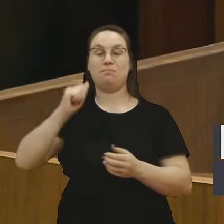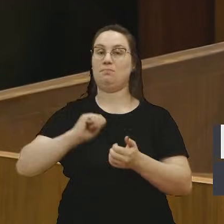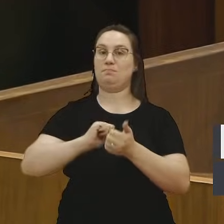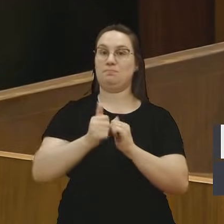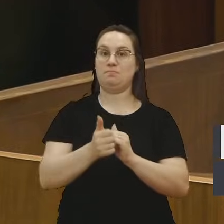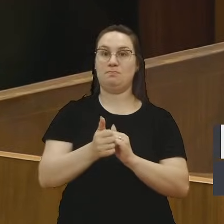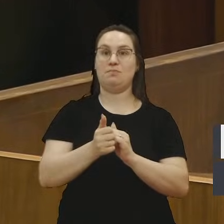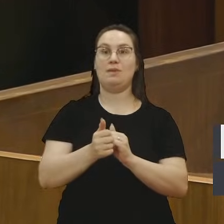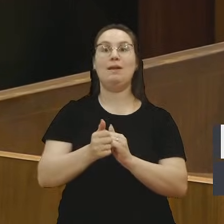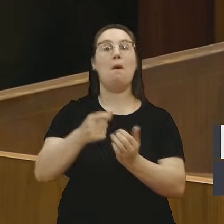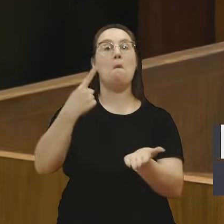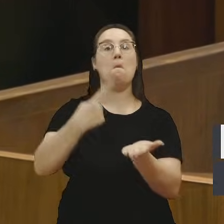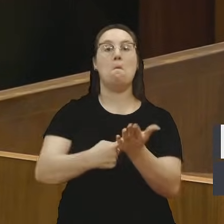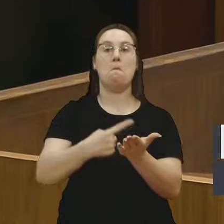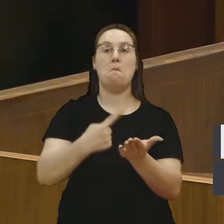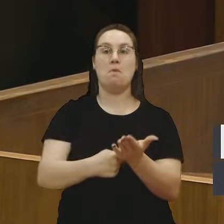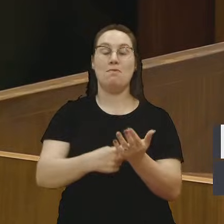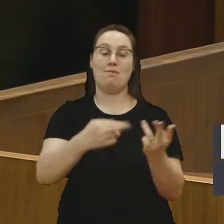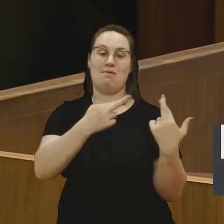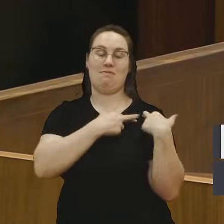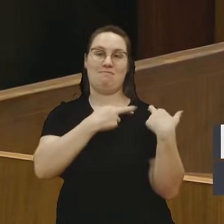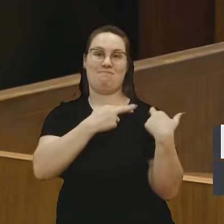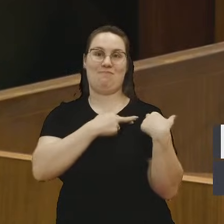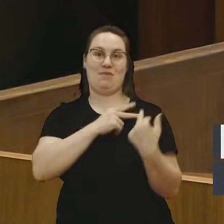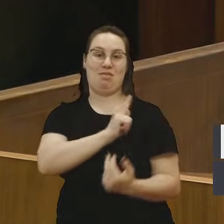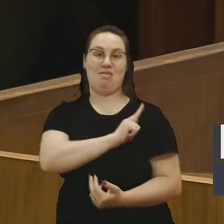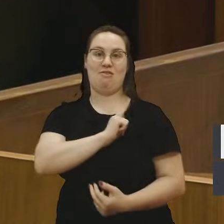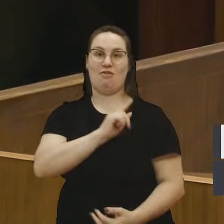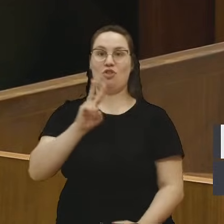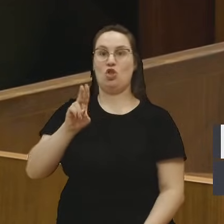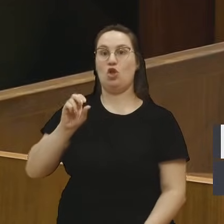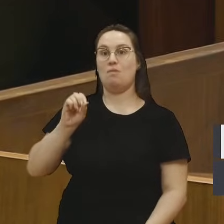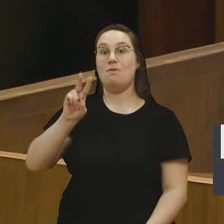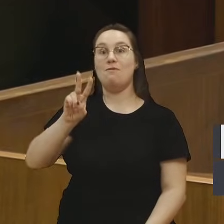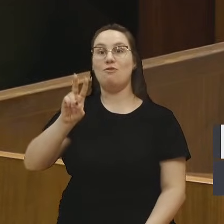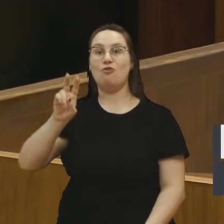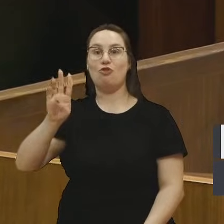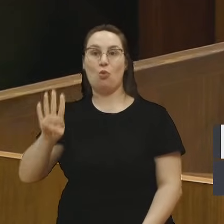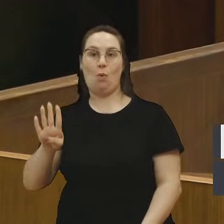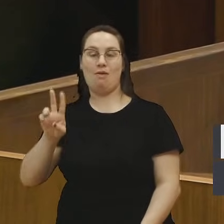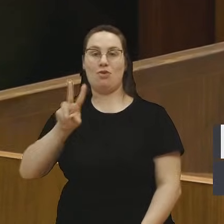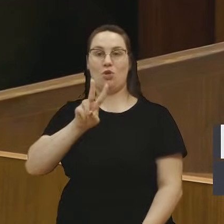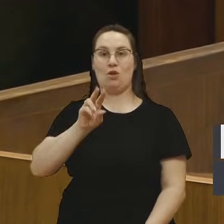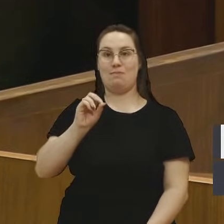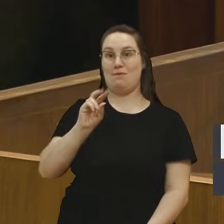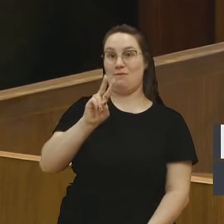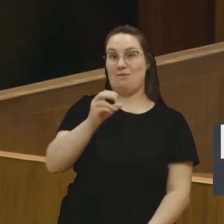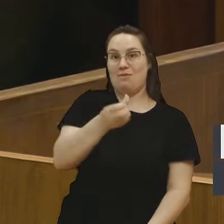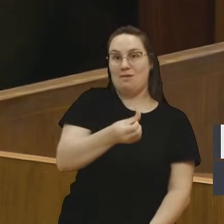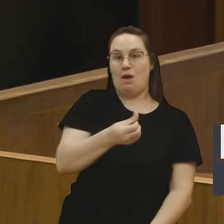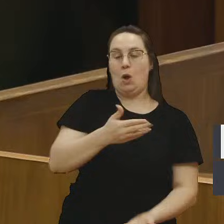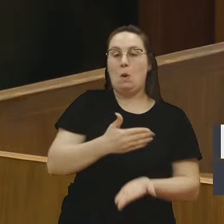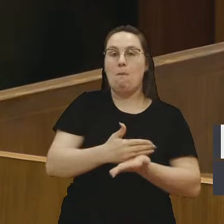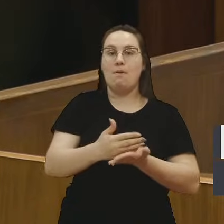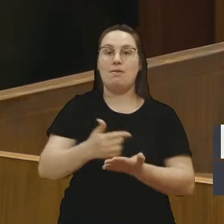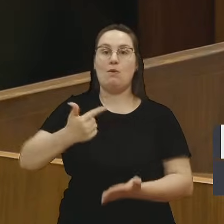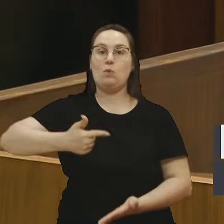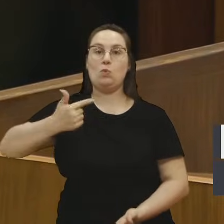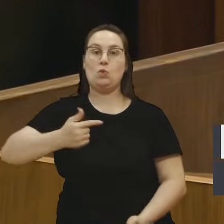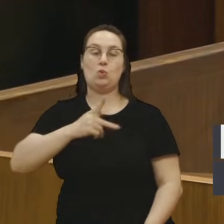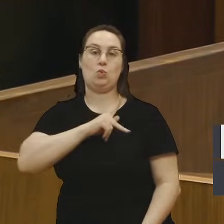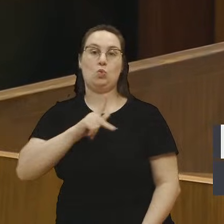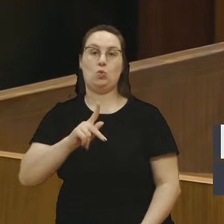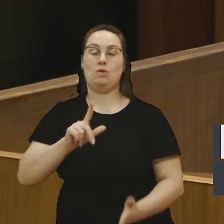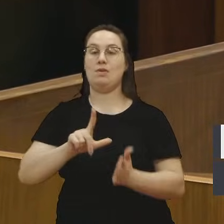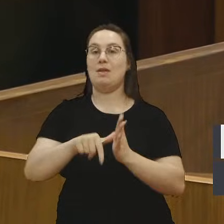e comprometimento. Na gestão de 2024-2026, iniciei como vice-presidente e assumi a